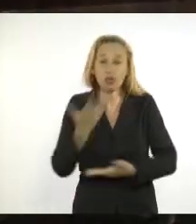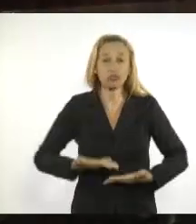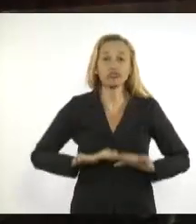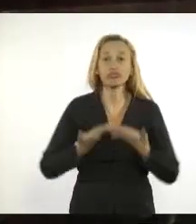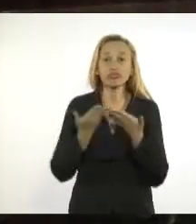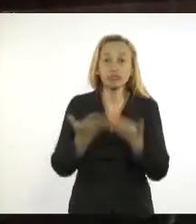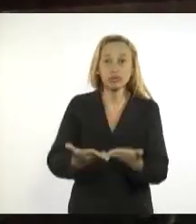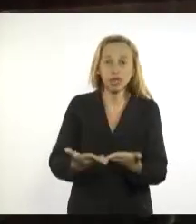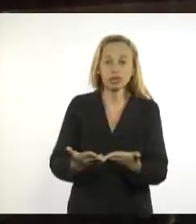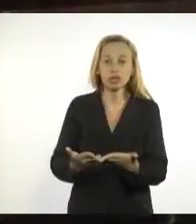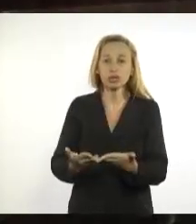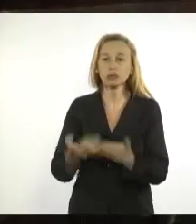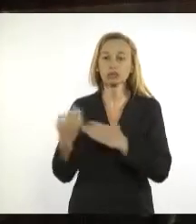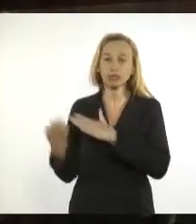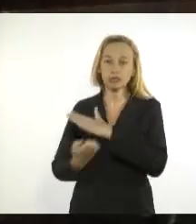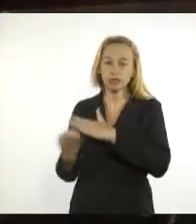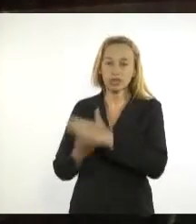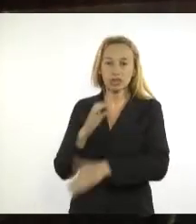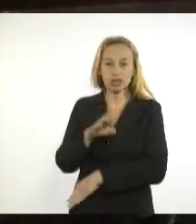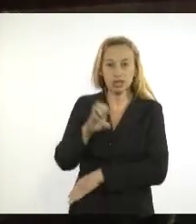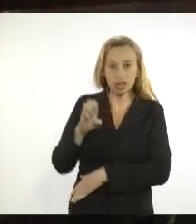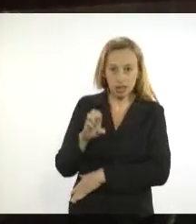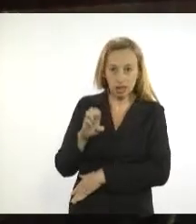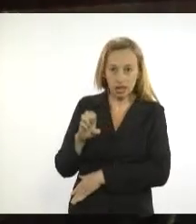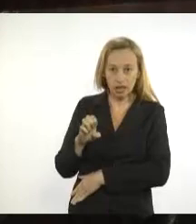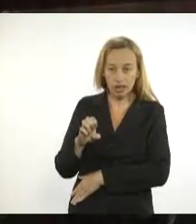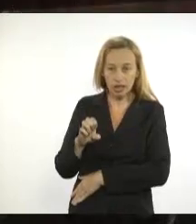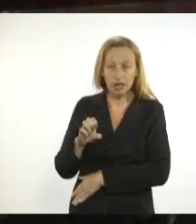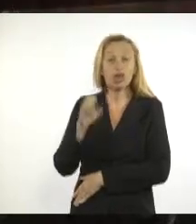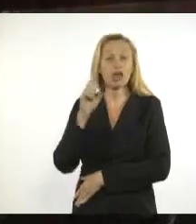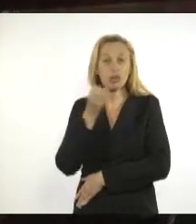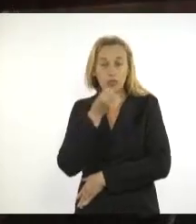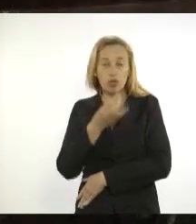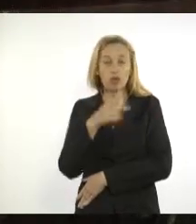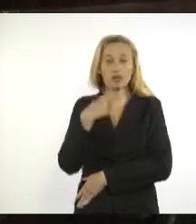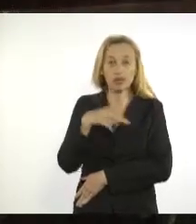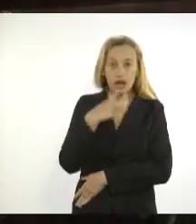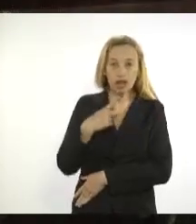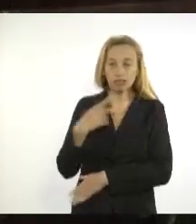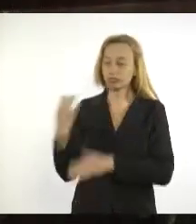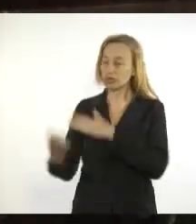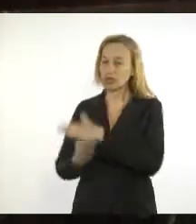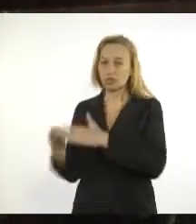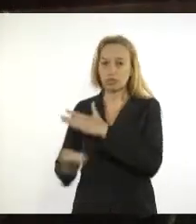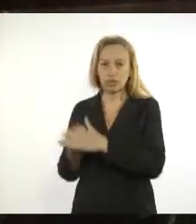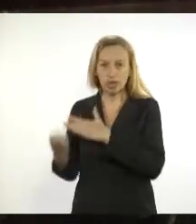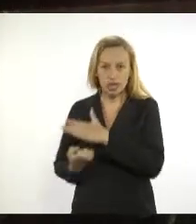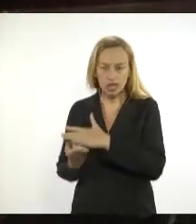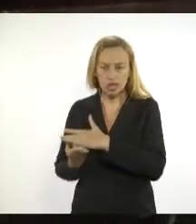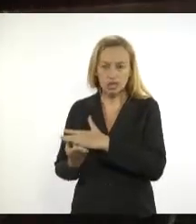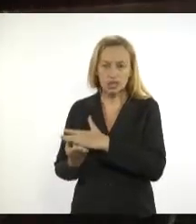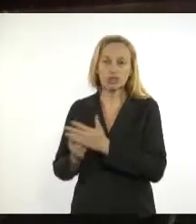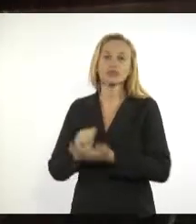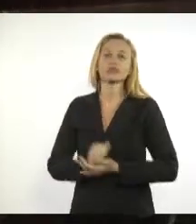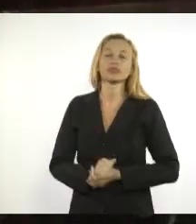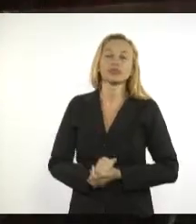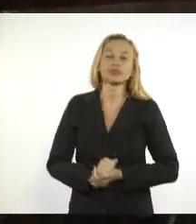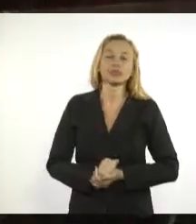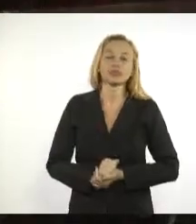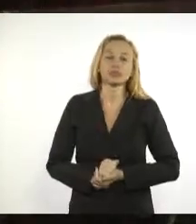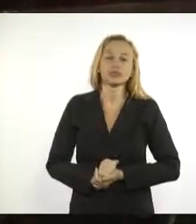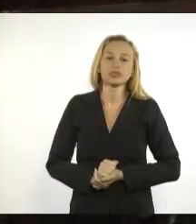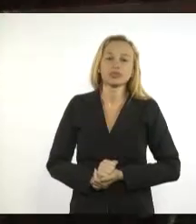pela SEDAI, que é bom que se diga, é uma empresa superavitária, é uma empresa que ganhou